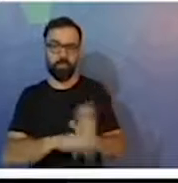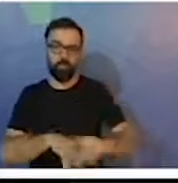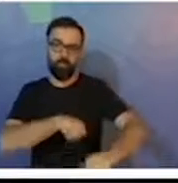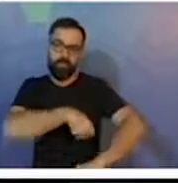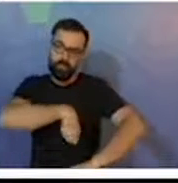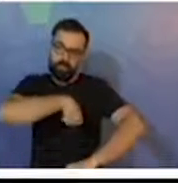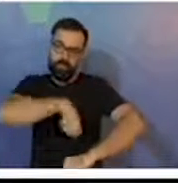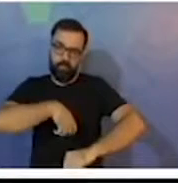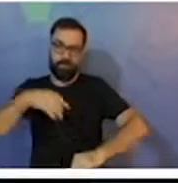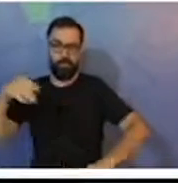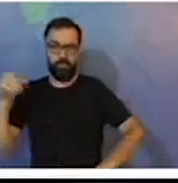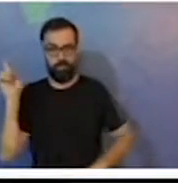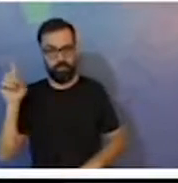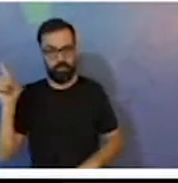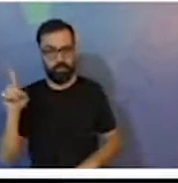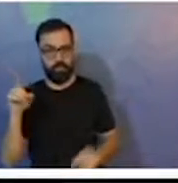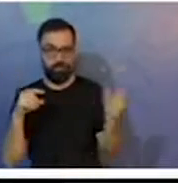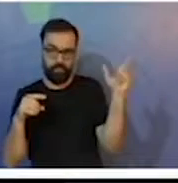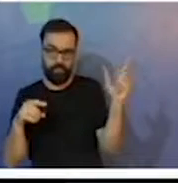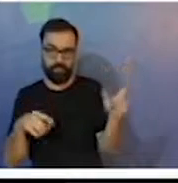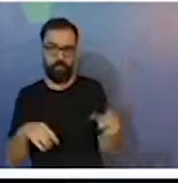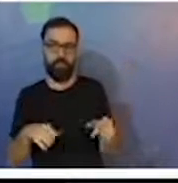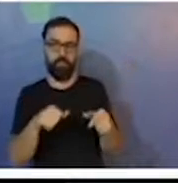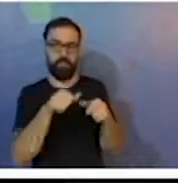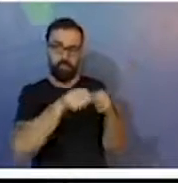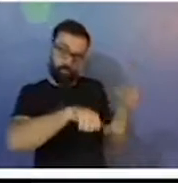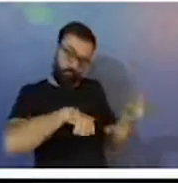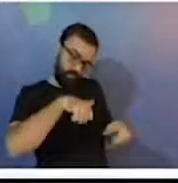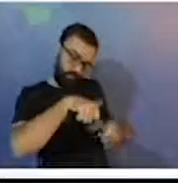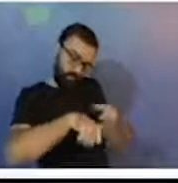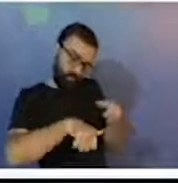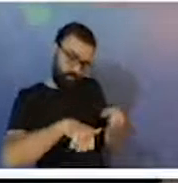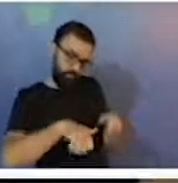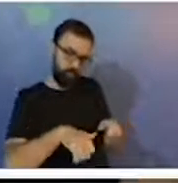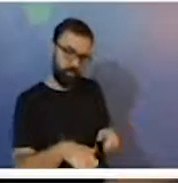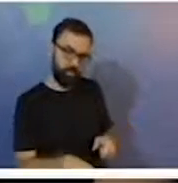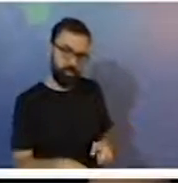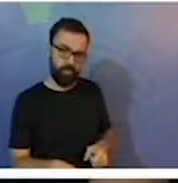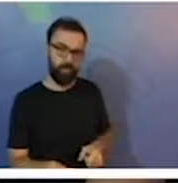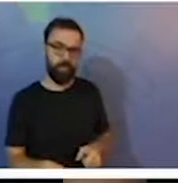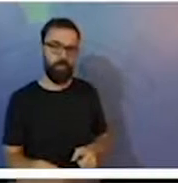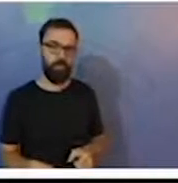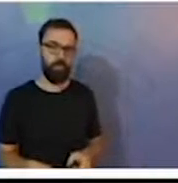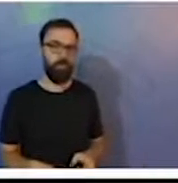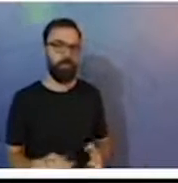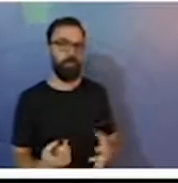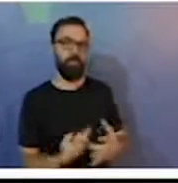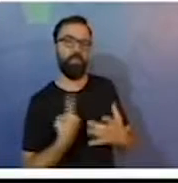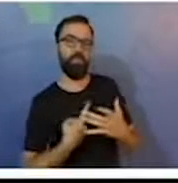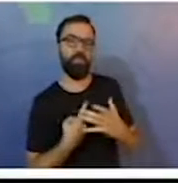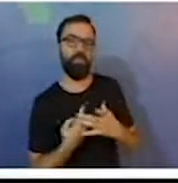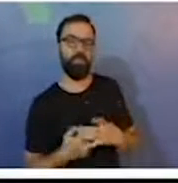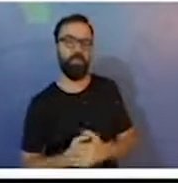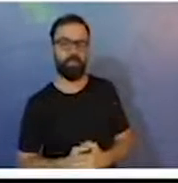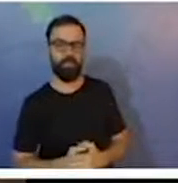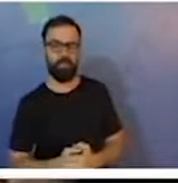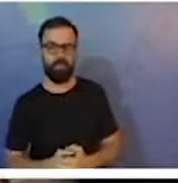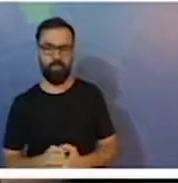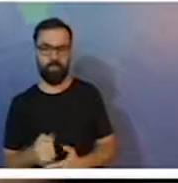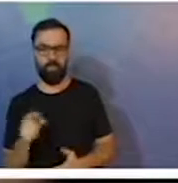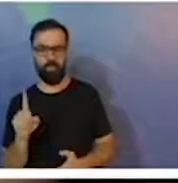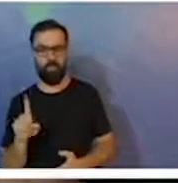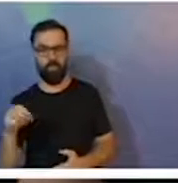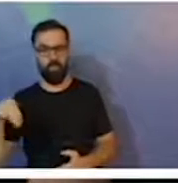receita de frapê de chocolate foi alterada veja bata por 1 minuto Mas bateu o quê gente